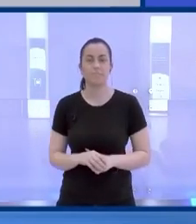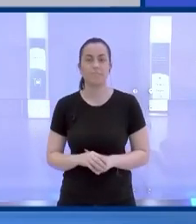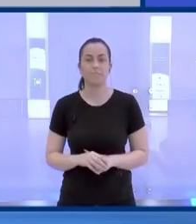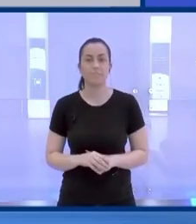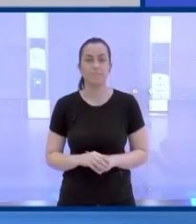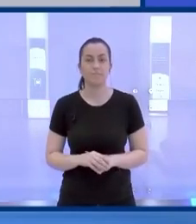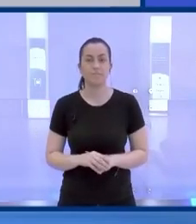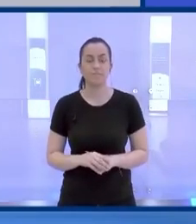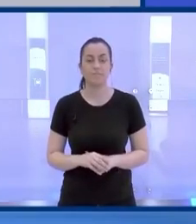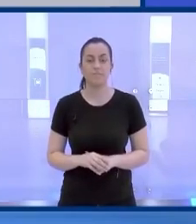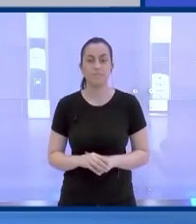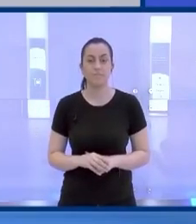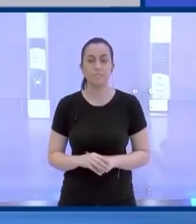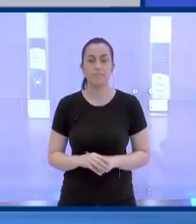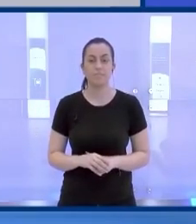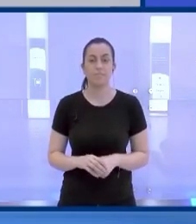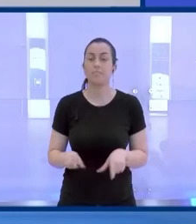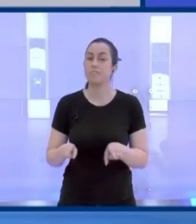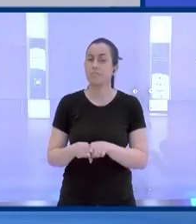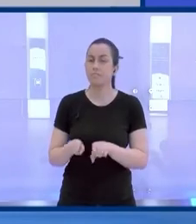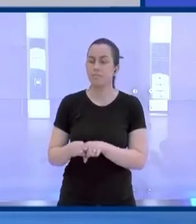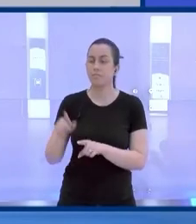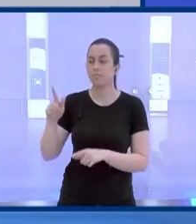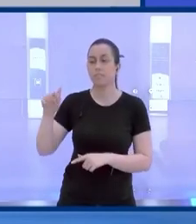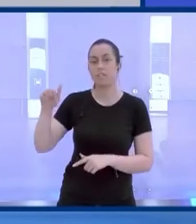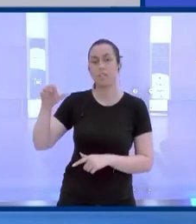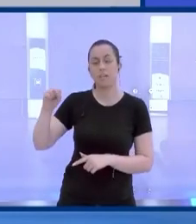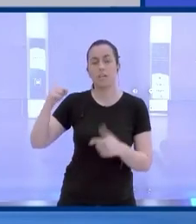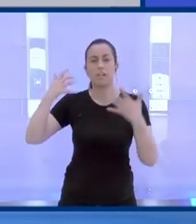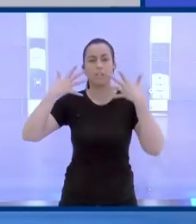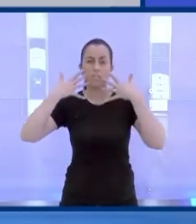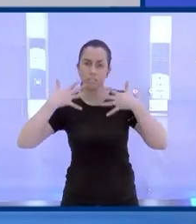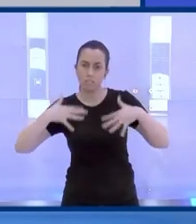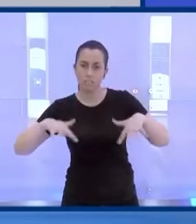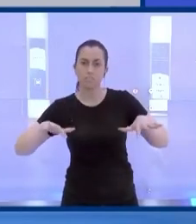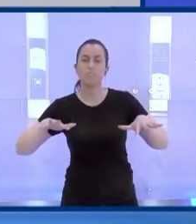Nós vemos também o gás natural com cada vez mais